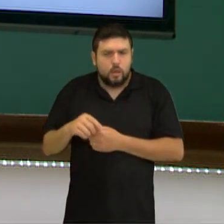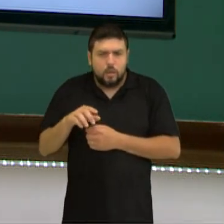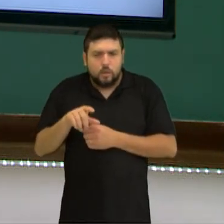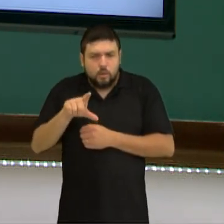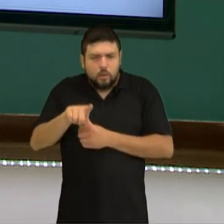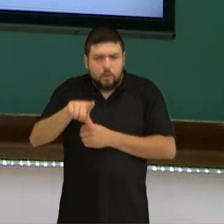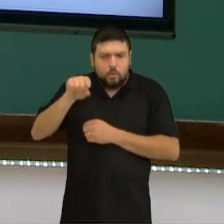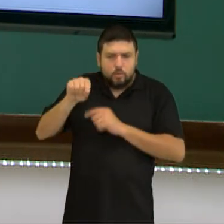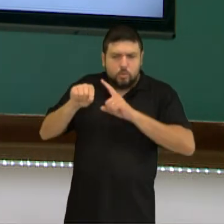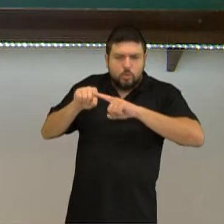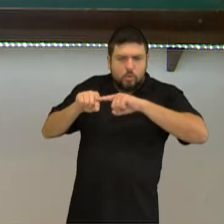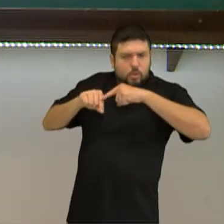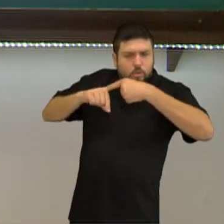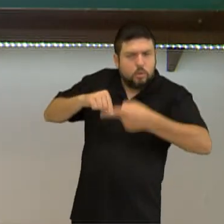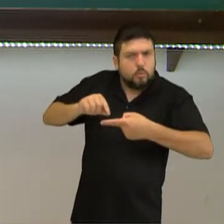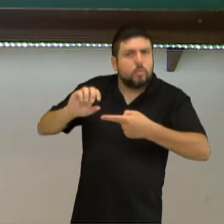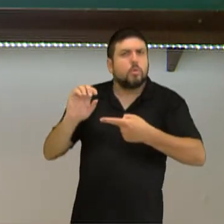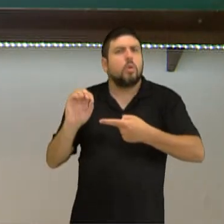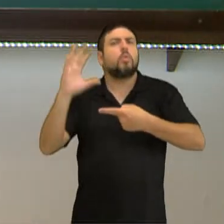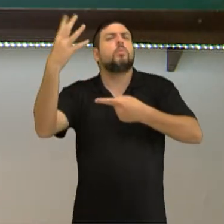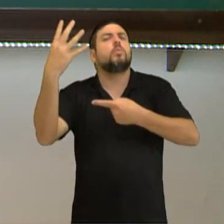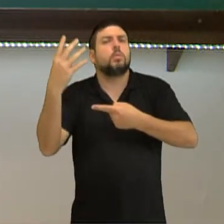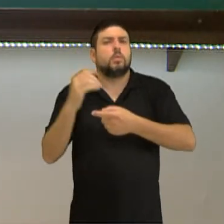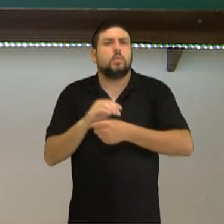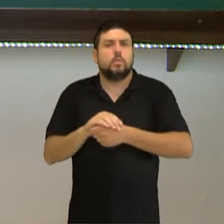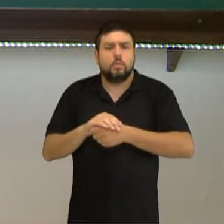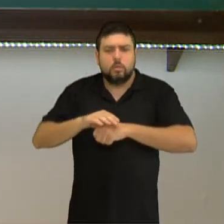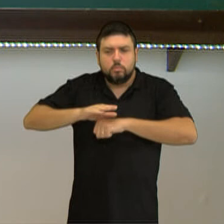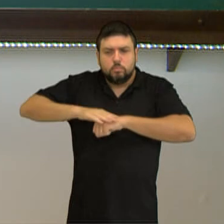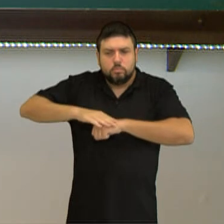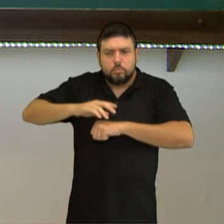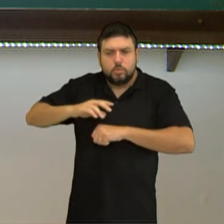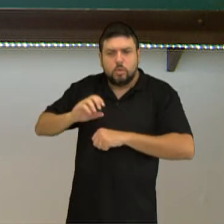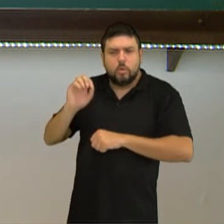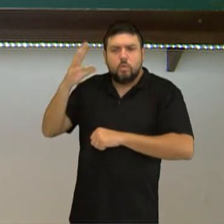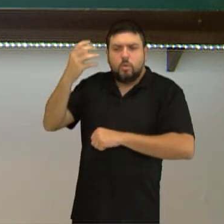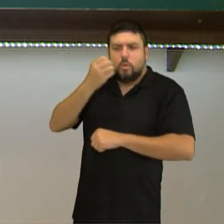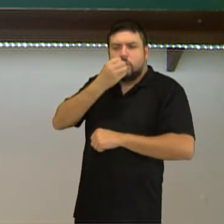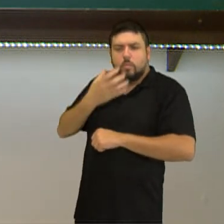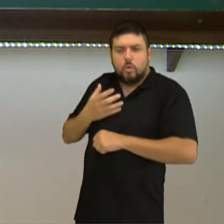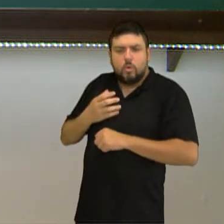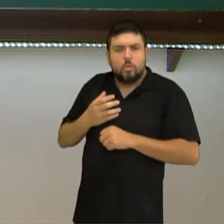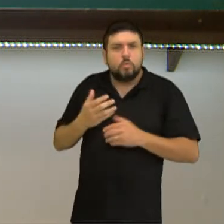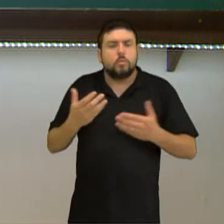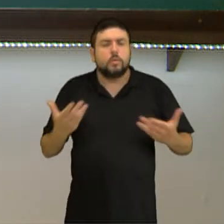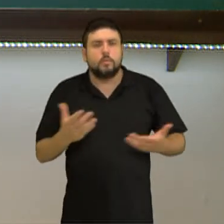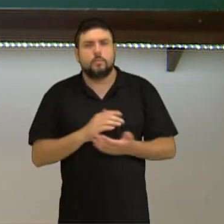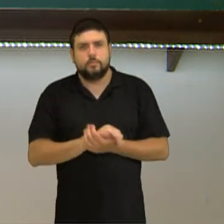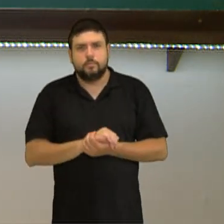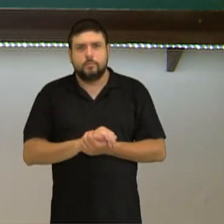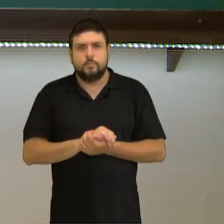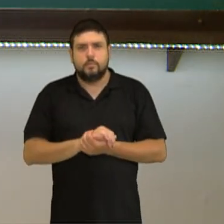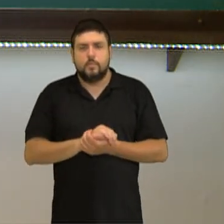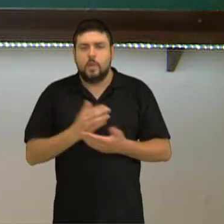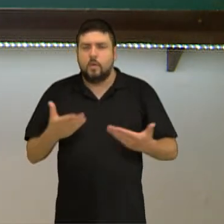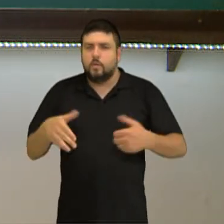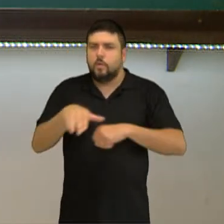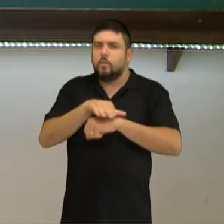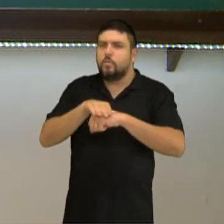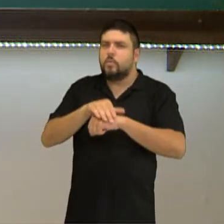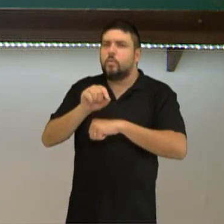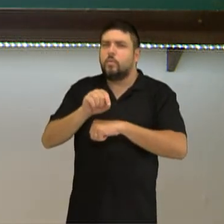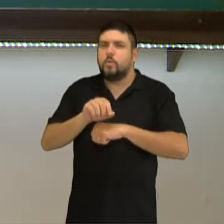consequências das suas ações para você e para os outros. Então, nessa aula nós conversamos um pouco mais sobre a definição